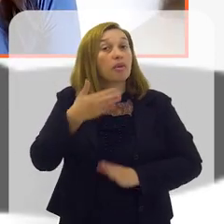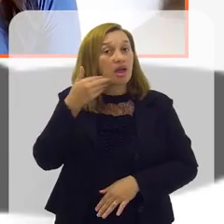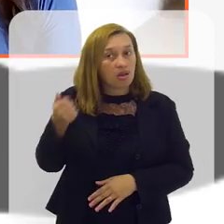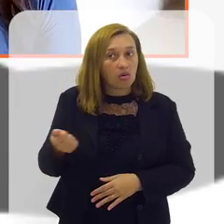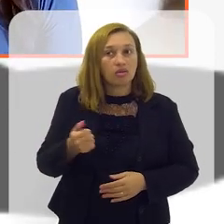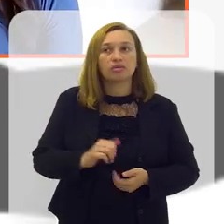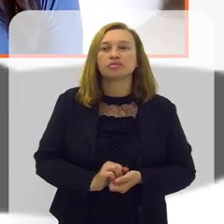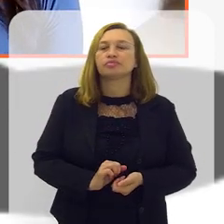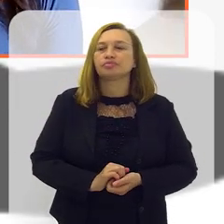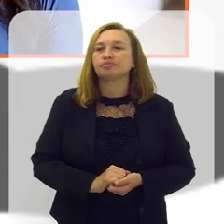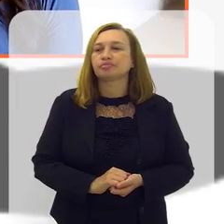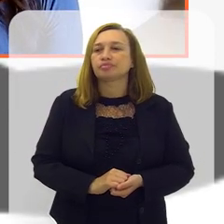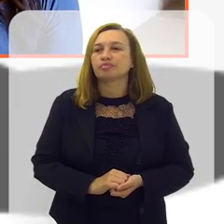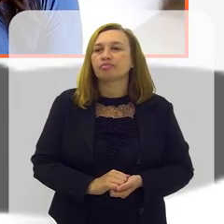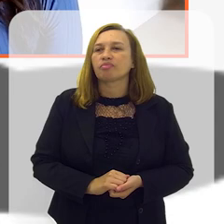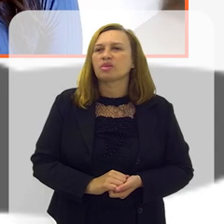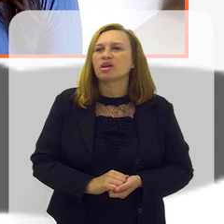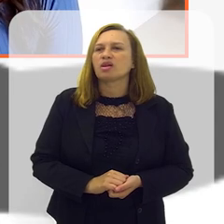se olhar.